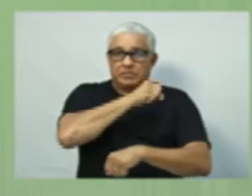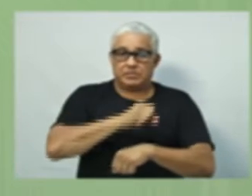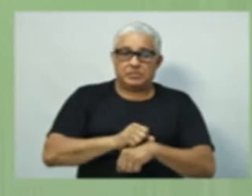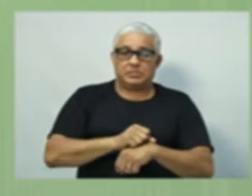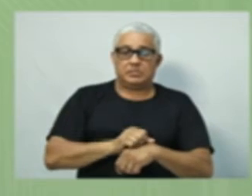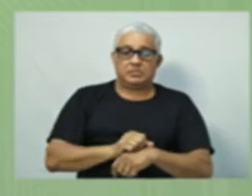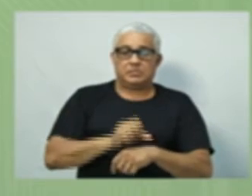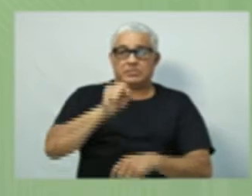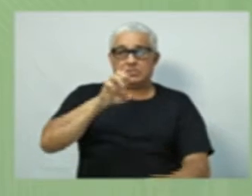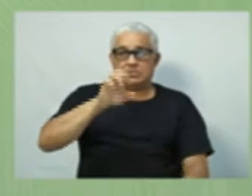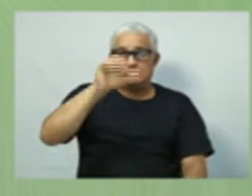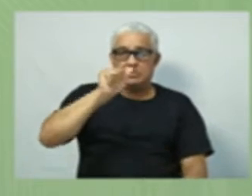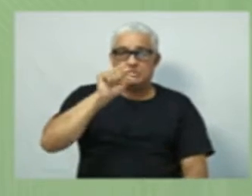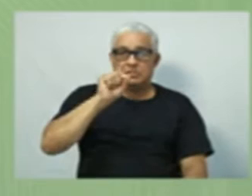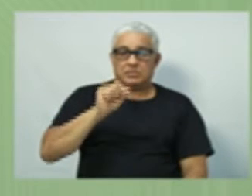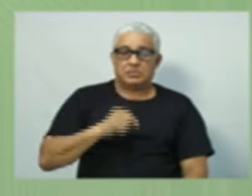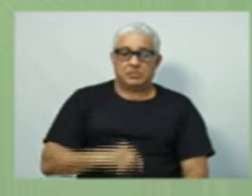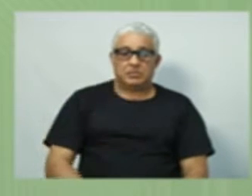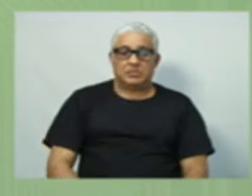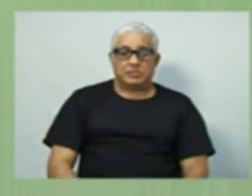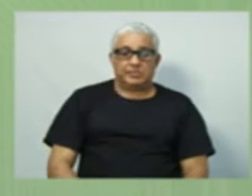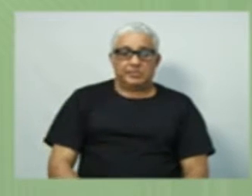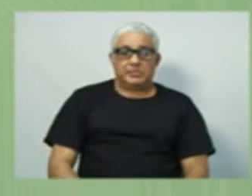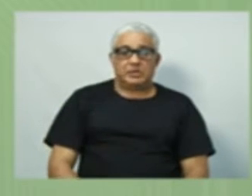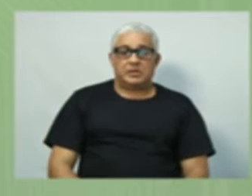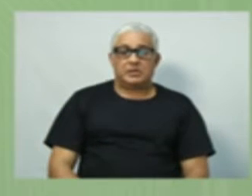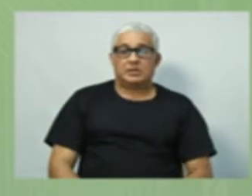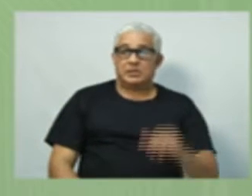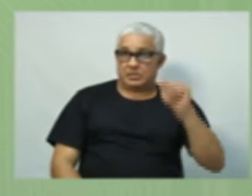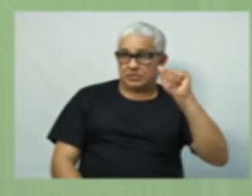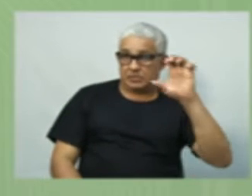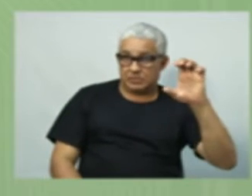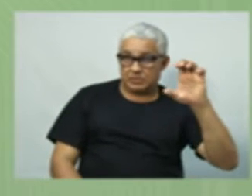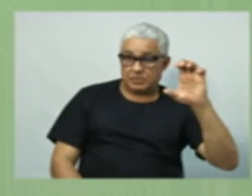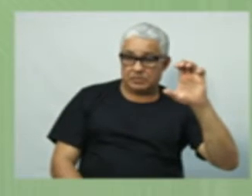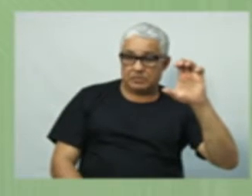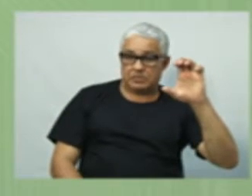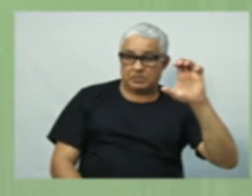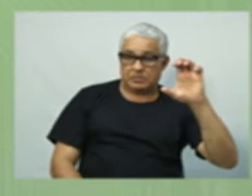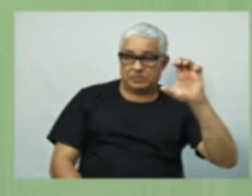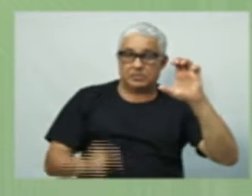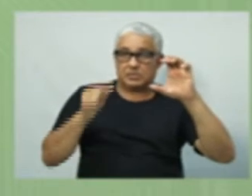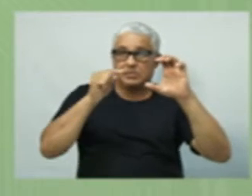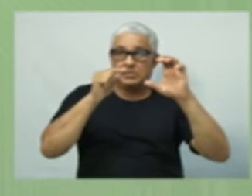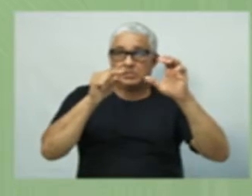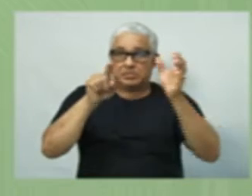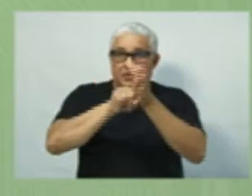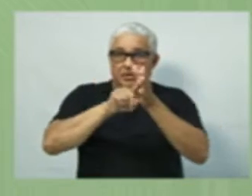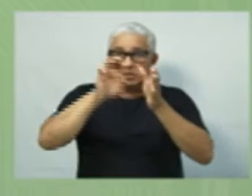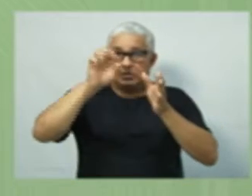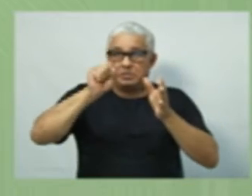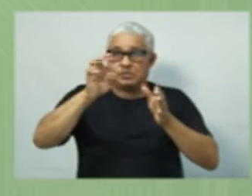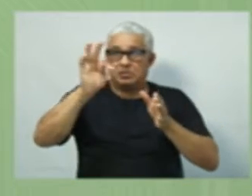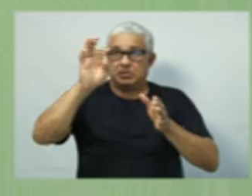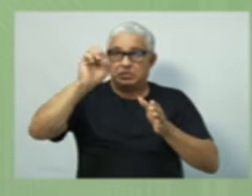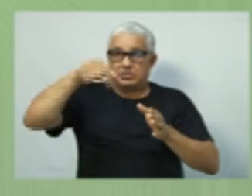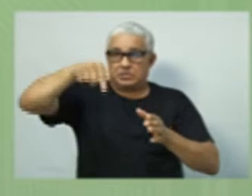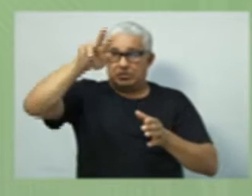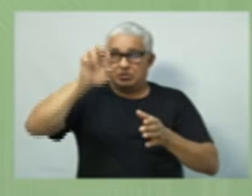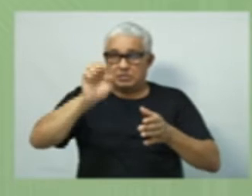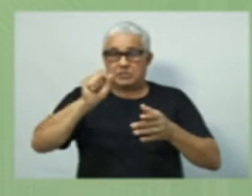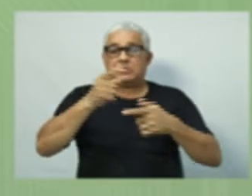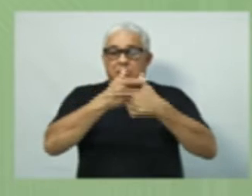liquidez e que eu vou pegar o saldo da conta do ativo circulante - os estoques dividido pelo passivo